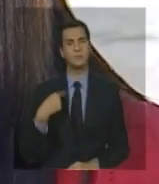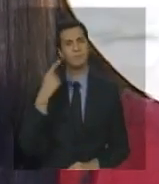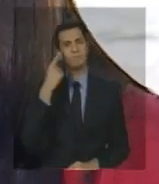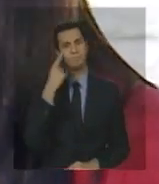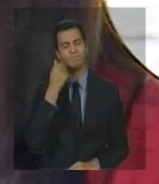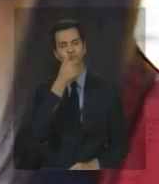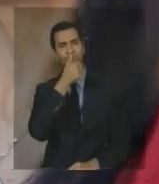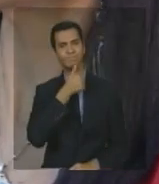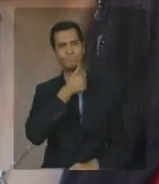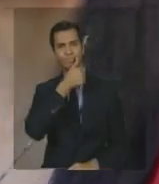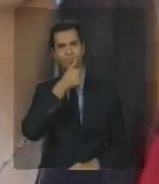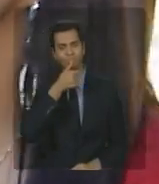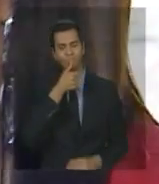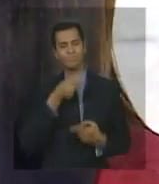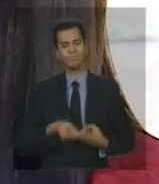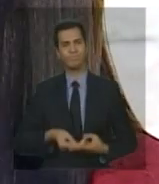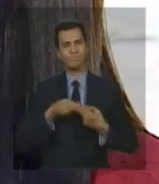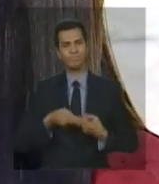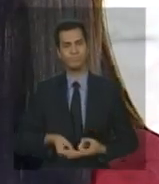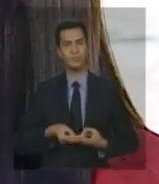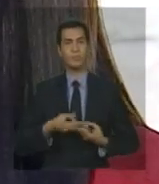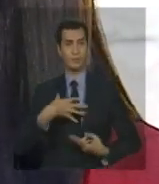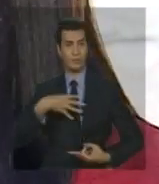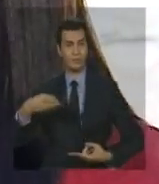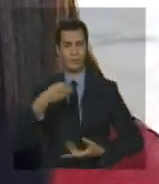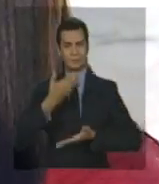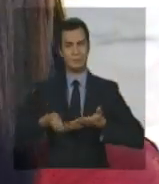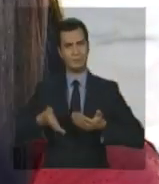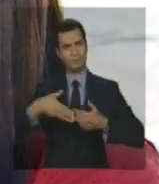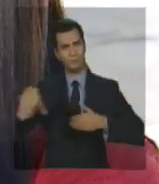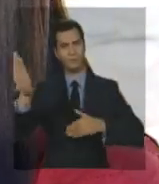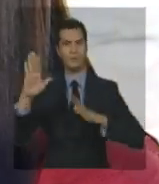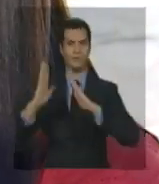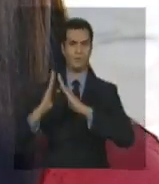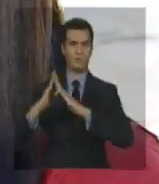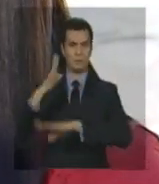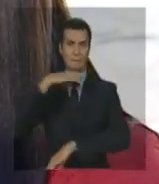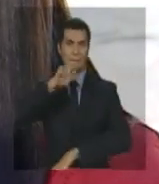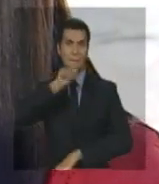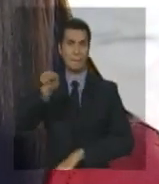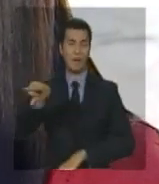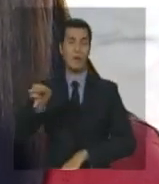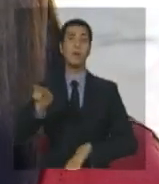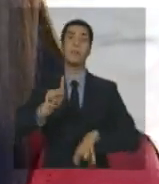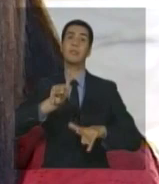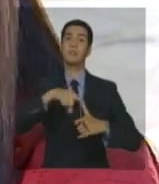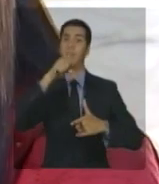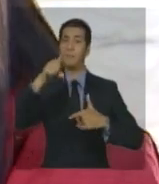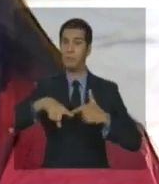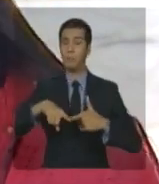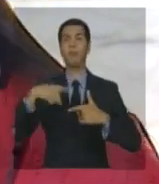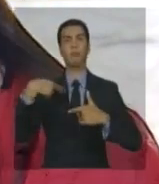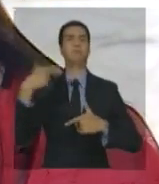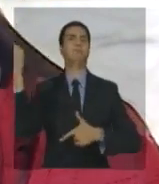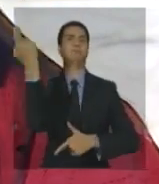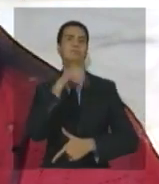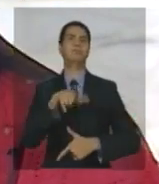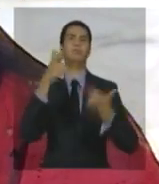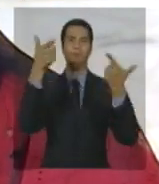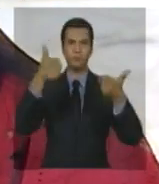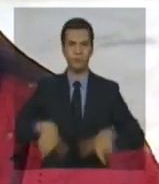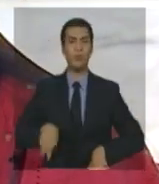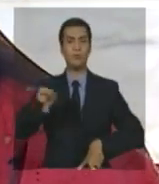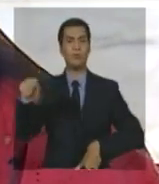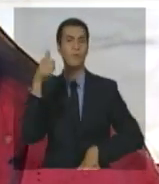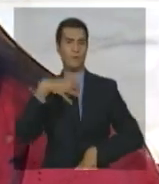guarda, que eu retomei quando elas puderam crescer um pouco e, pessoalmente, elas foram ao